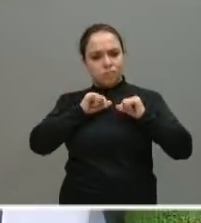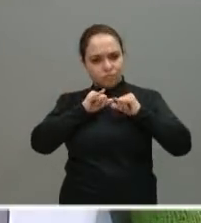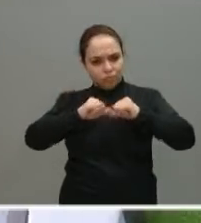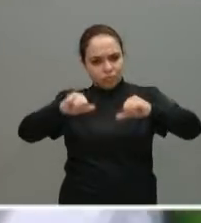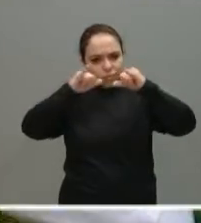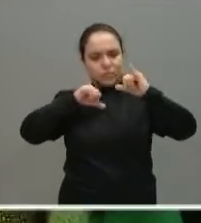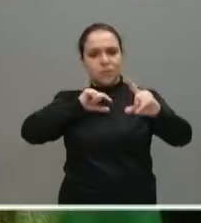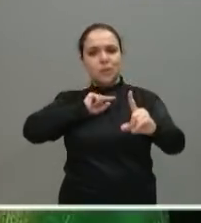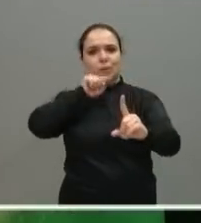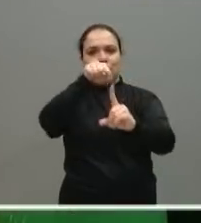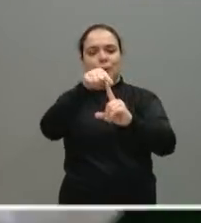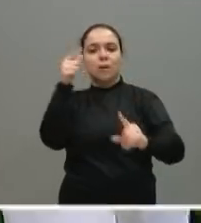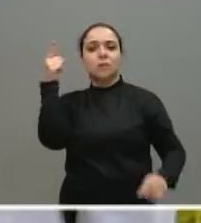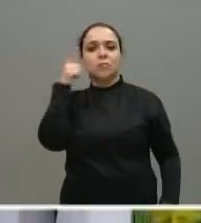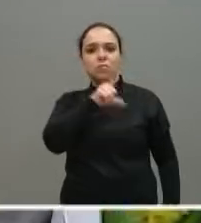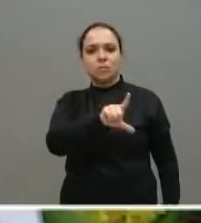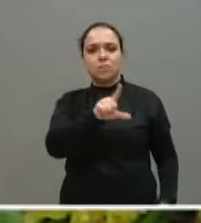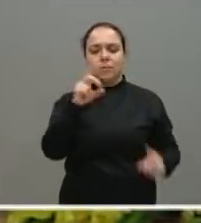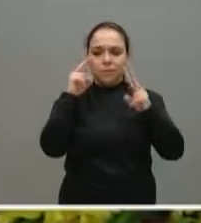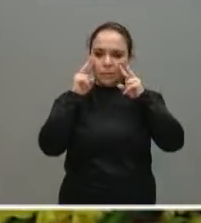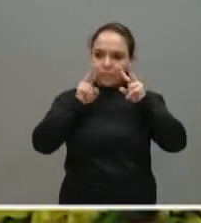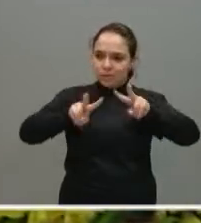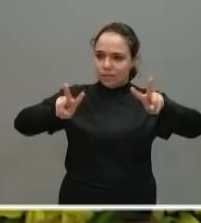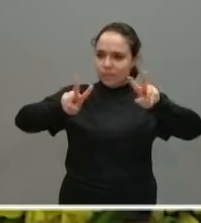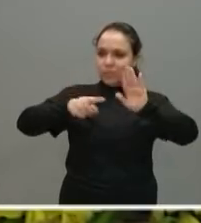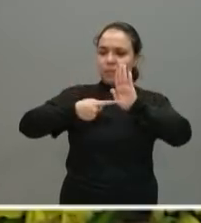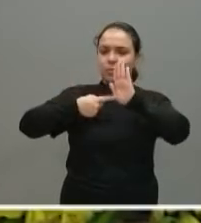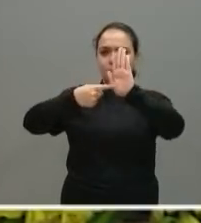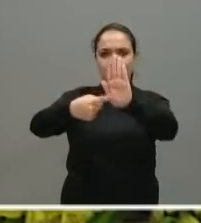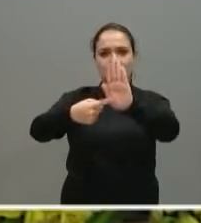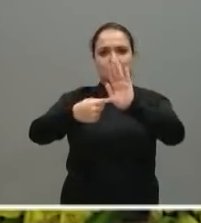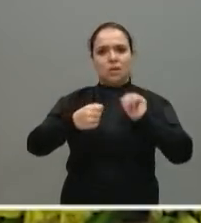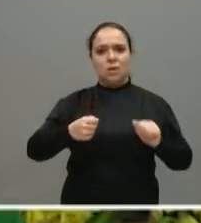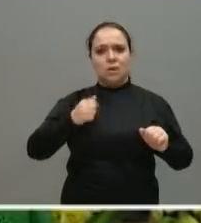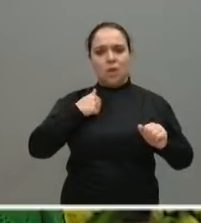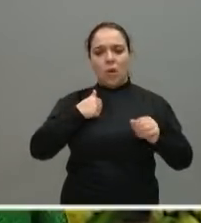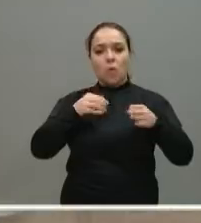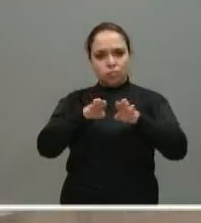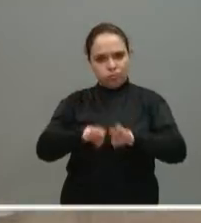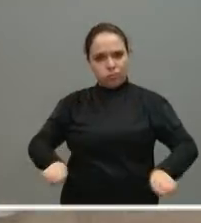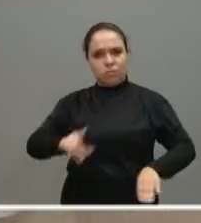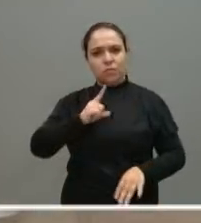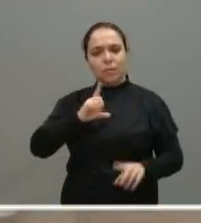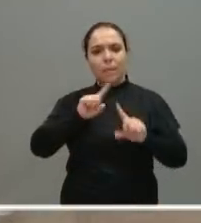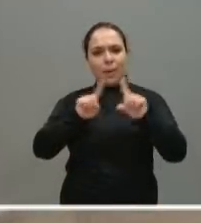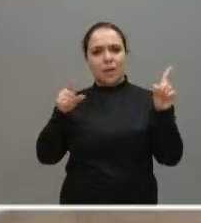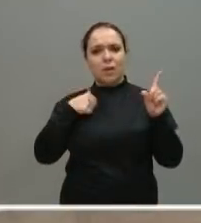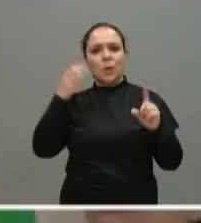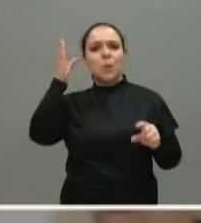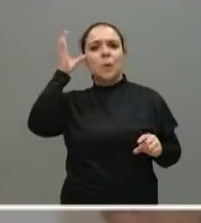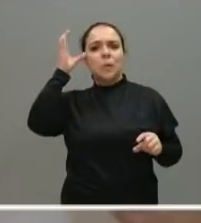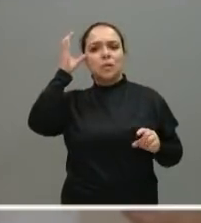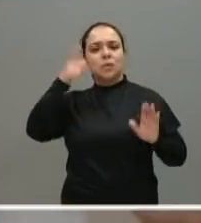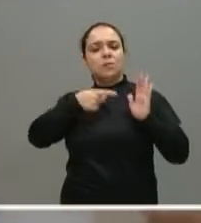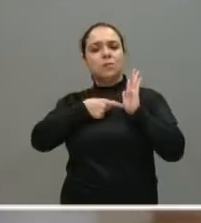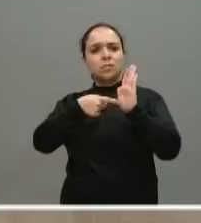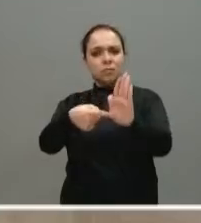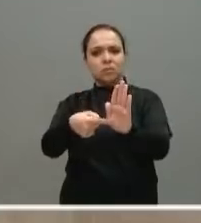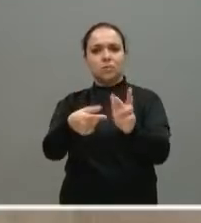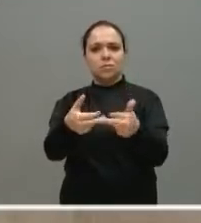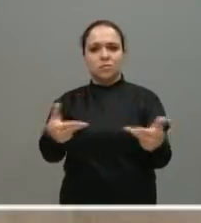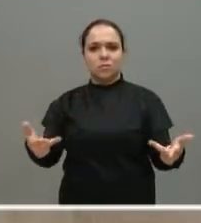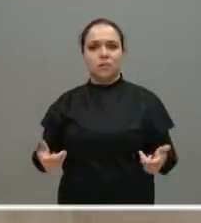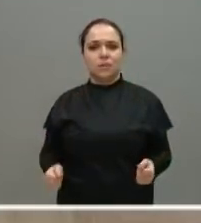nós estamos falando de testemunho. Como eu disse, não é uma falsa humildade. Paulo tem